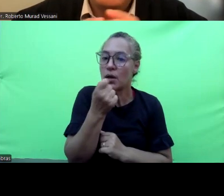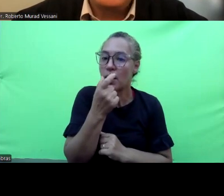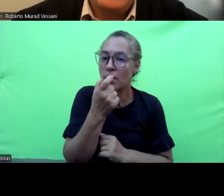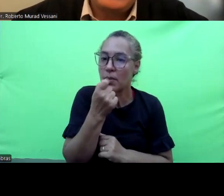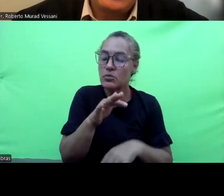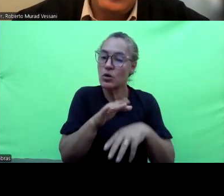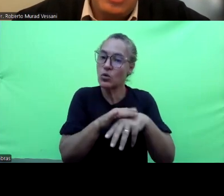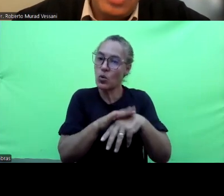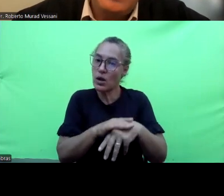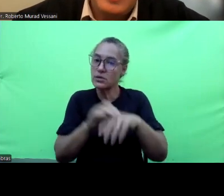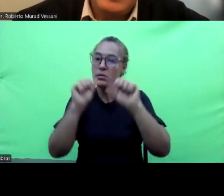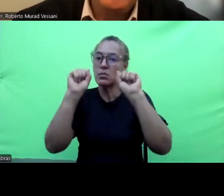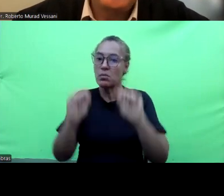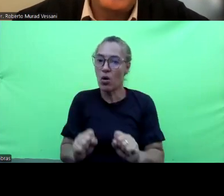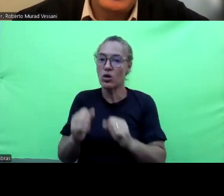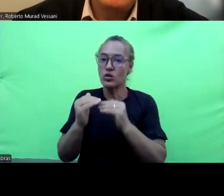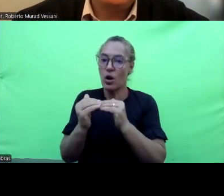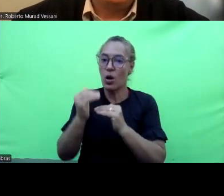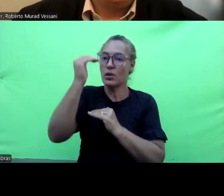pode aumentar a pressão do olho, né?